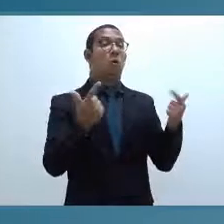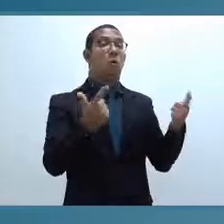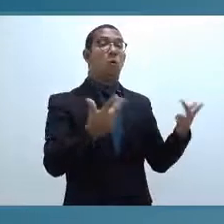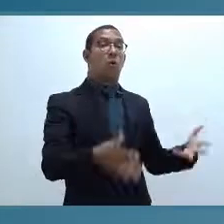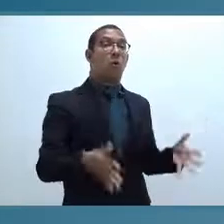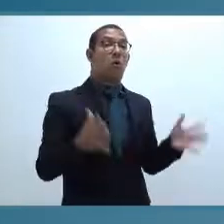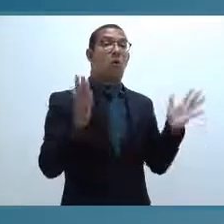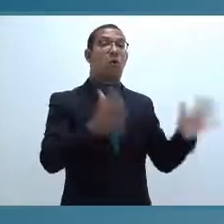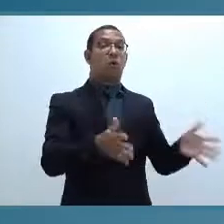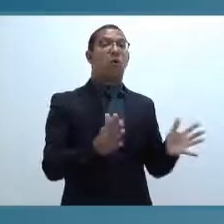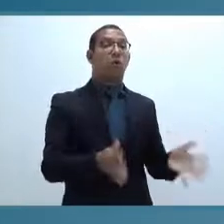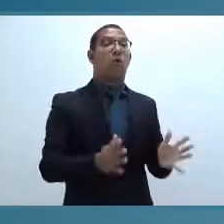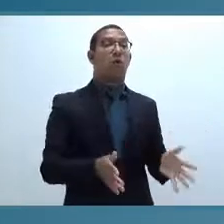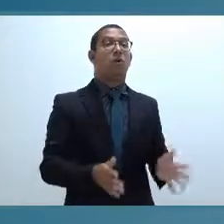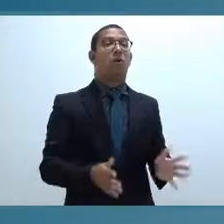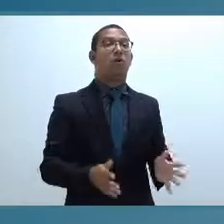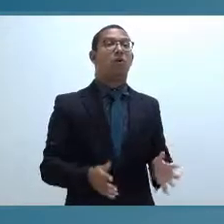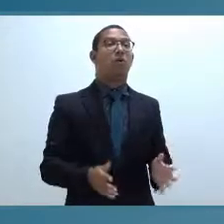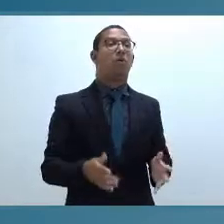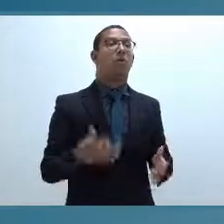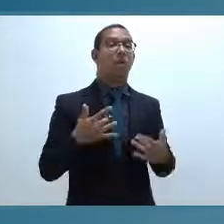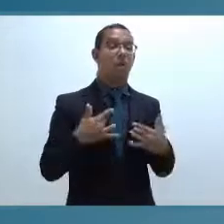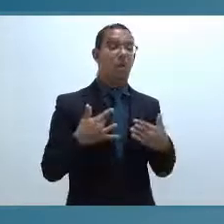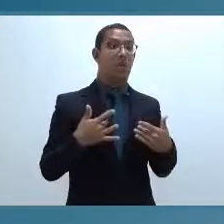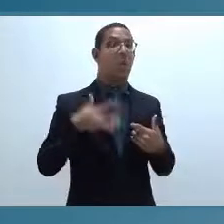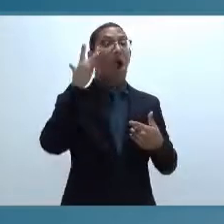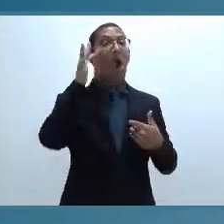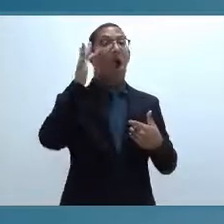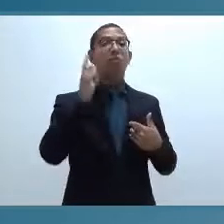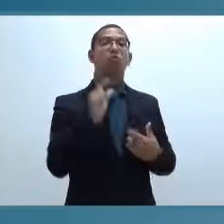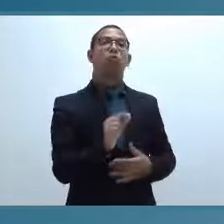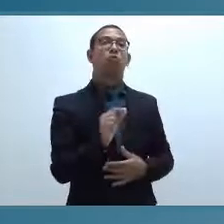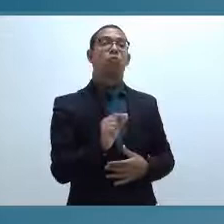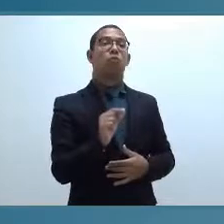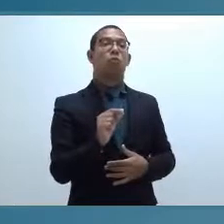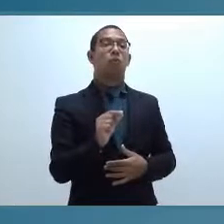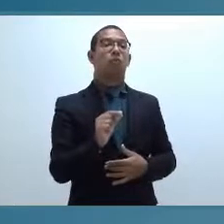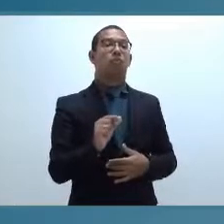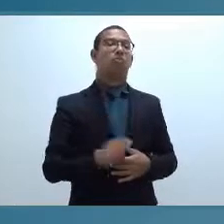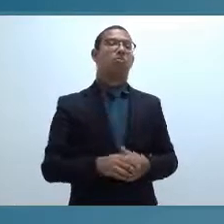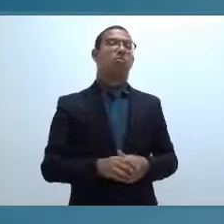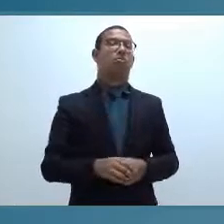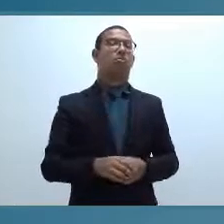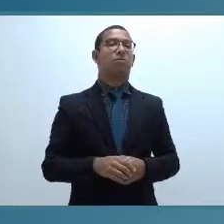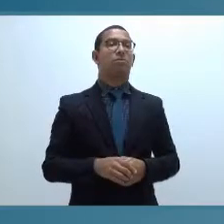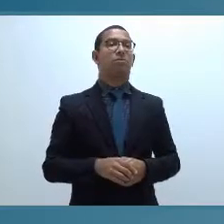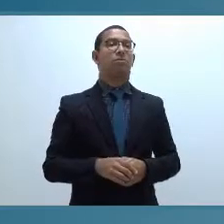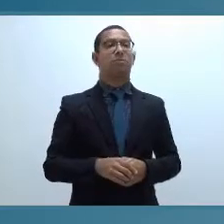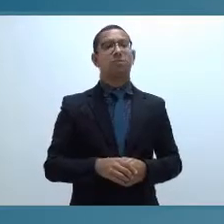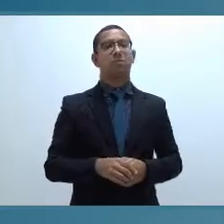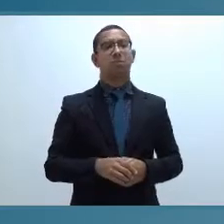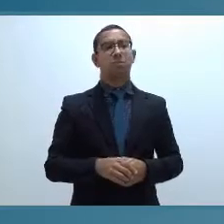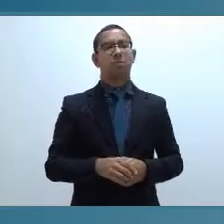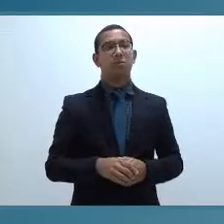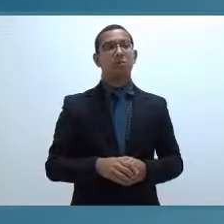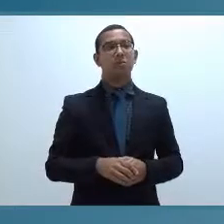por todo esse exposto, a minha manifestação foi no sentido de que